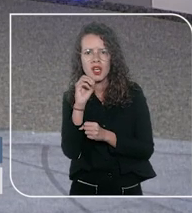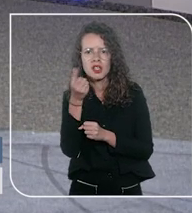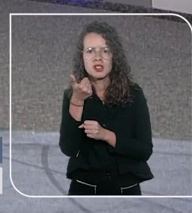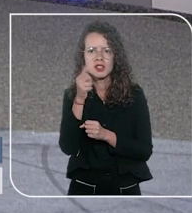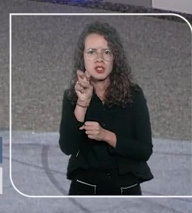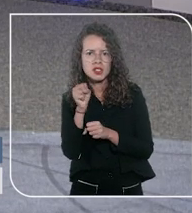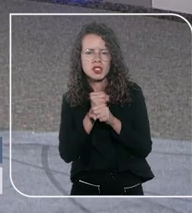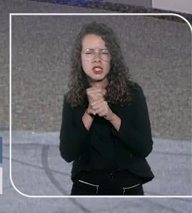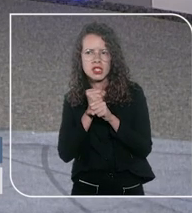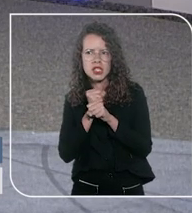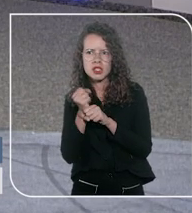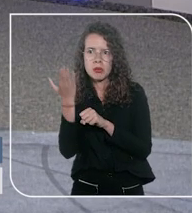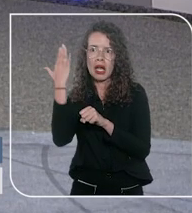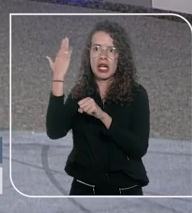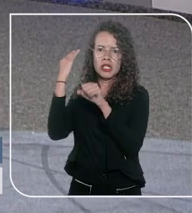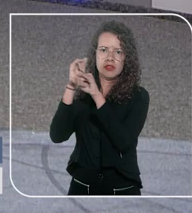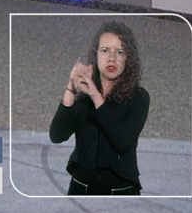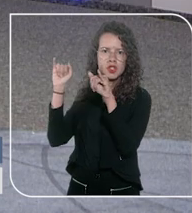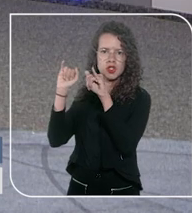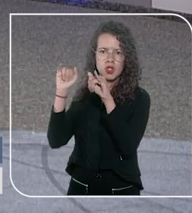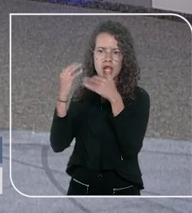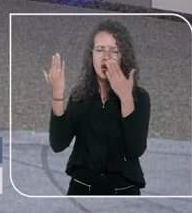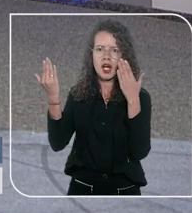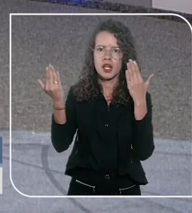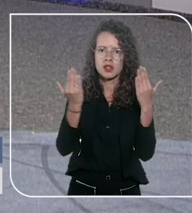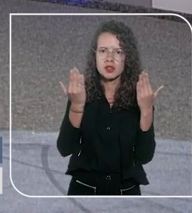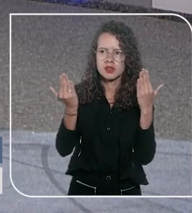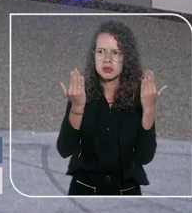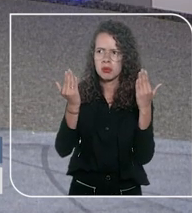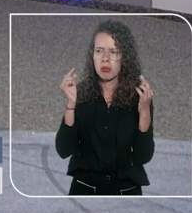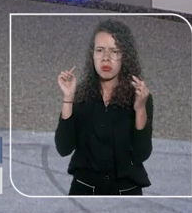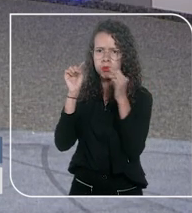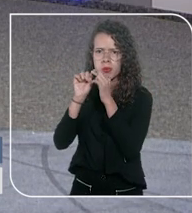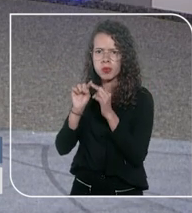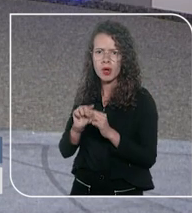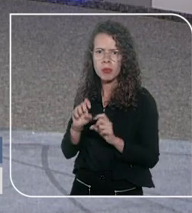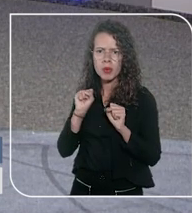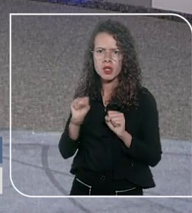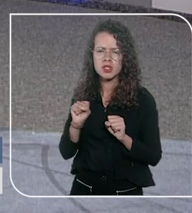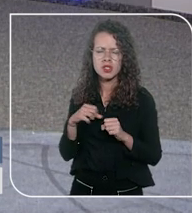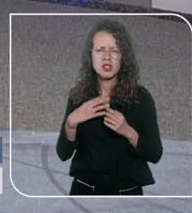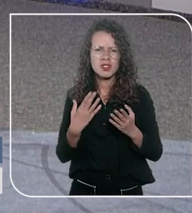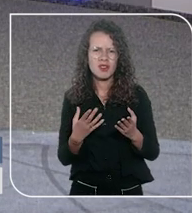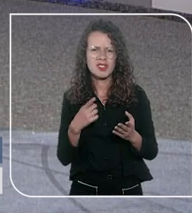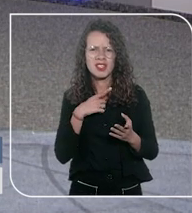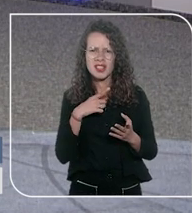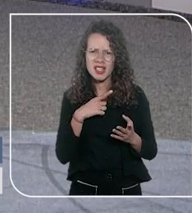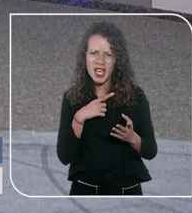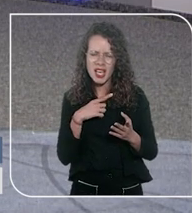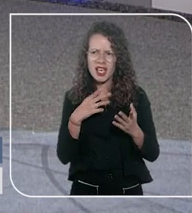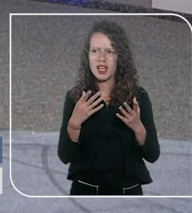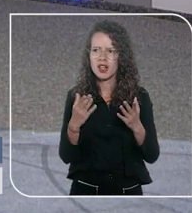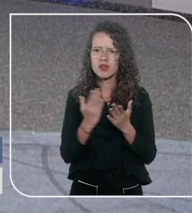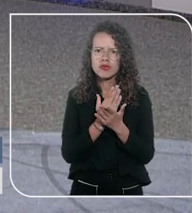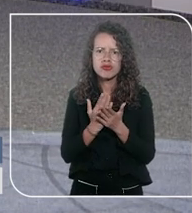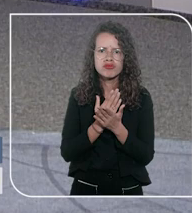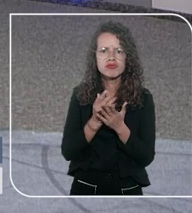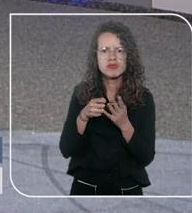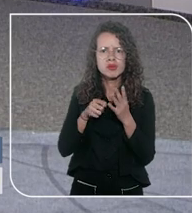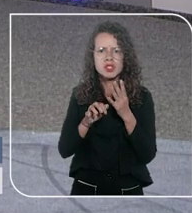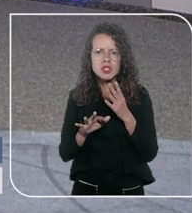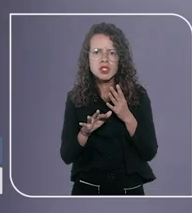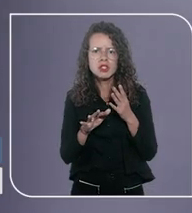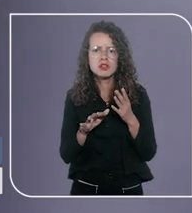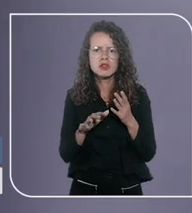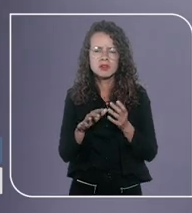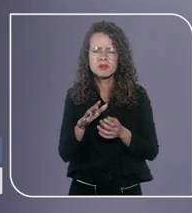mais, desde que foi proferido. E eu já aproveito para perguntar se tem alguma definição doutrinária, jurisprudencial, para representar o que é que